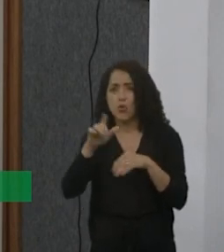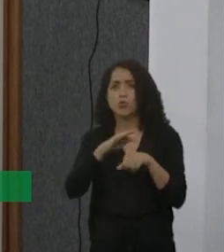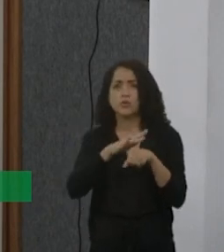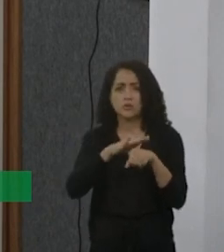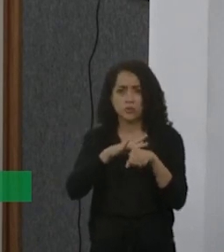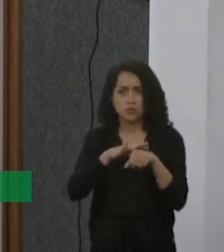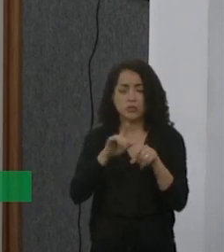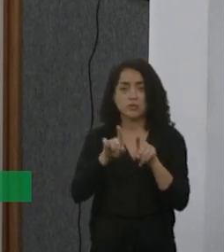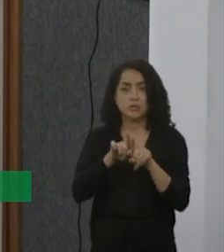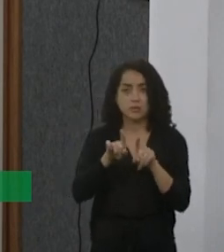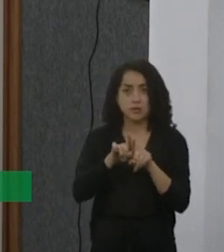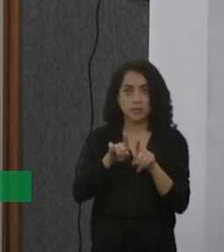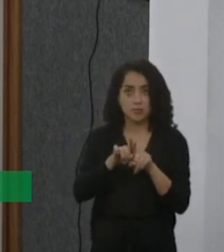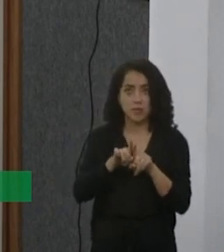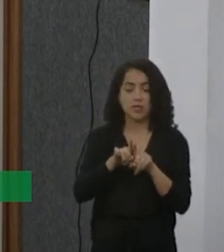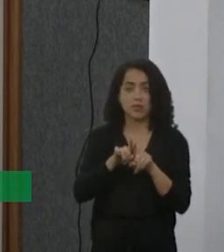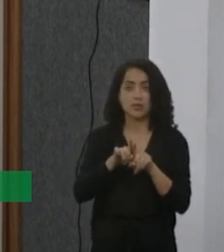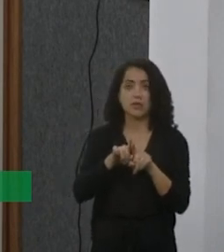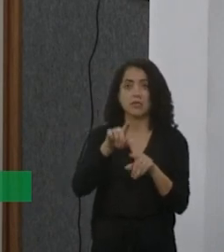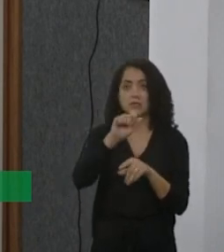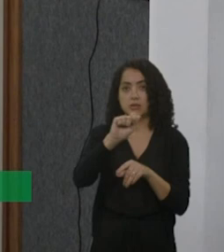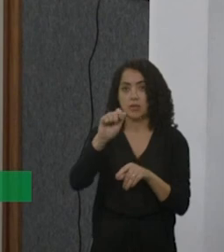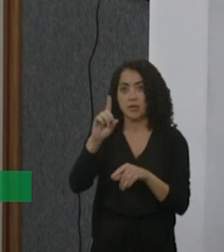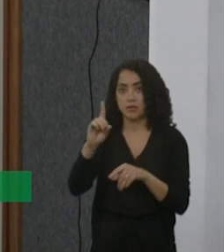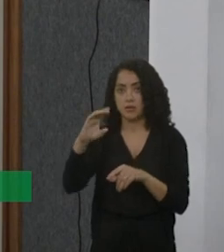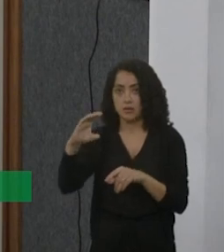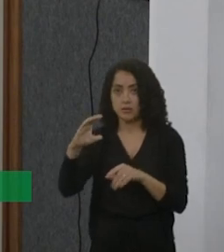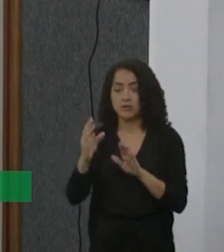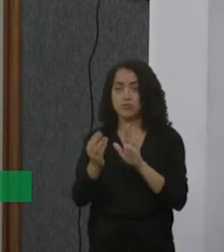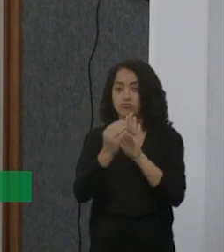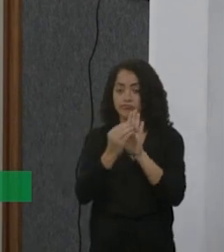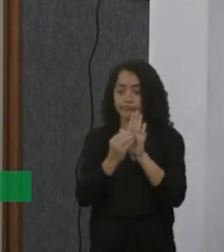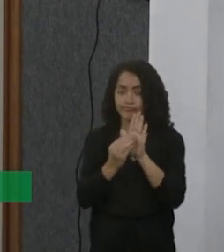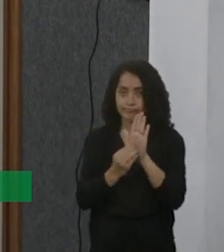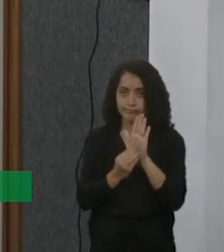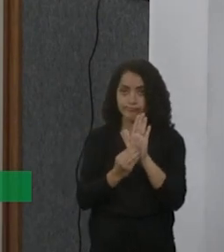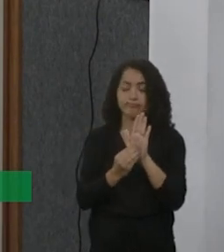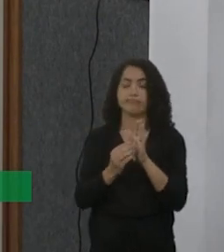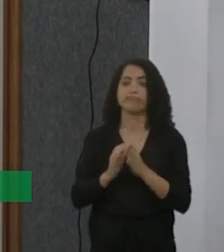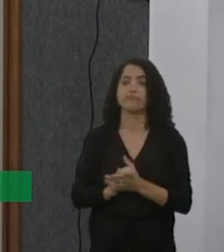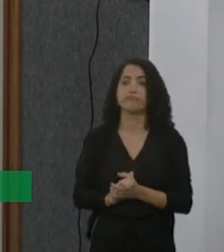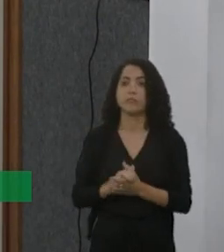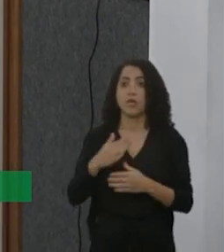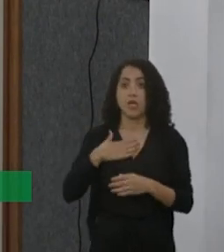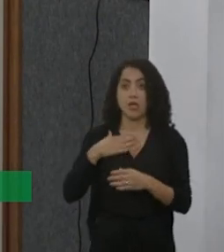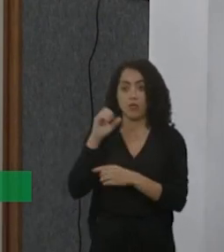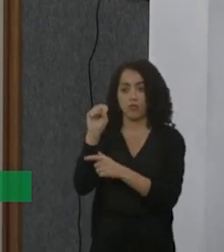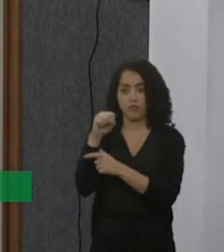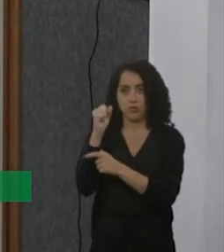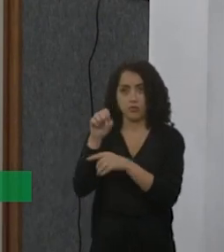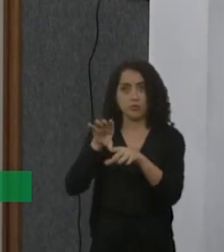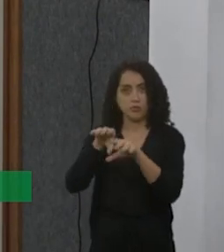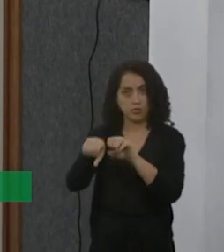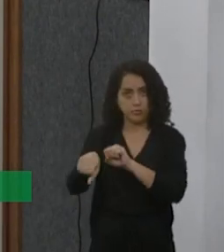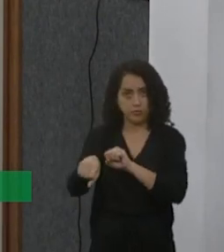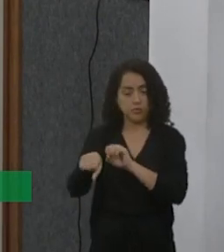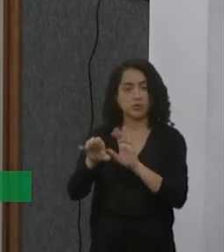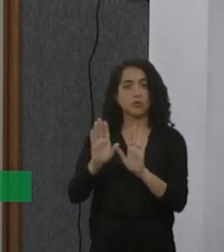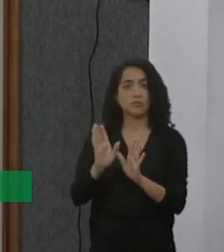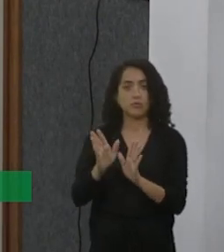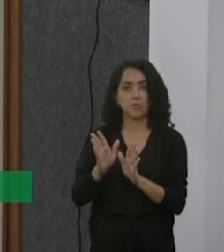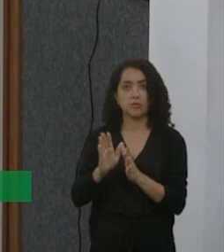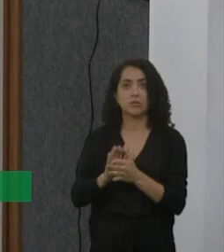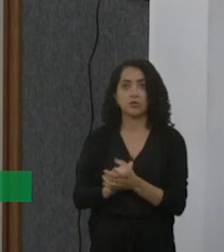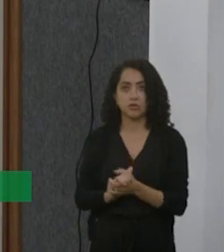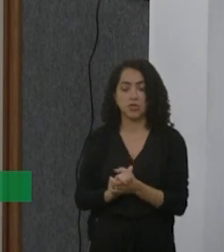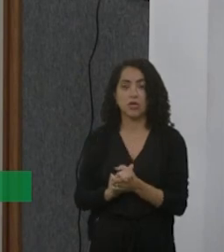também, e a deficiência de AADC faz parte do grupo. Eu sou fisioterapeuta de formação,